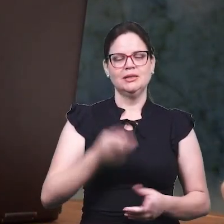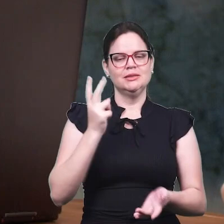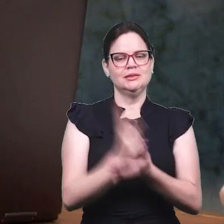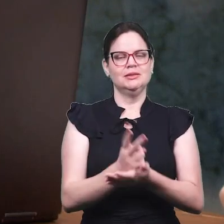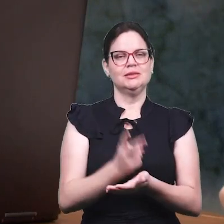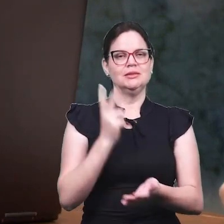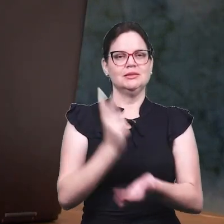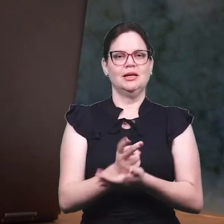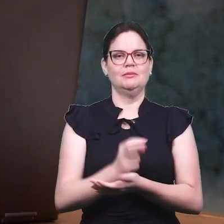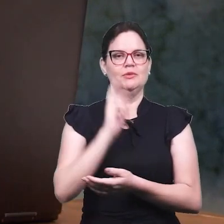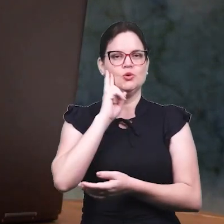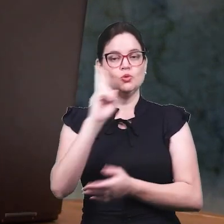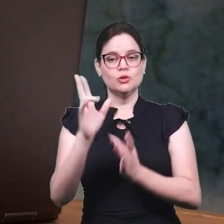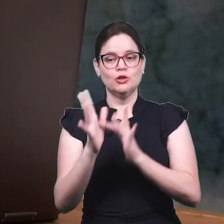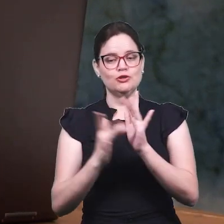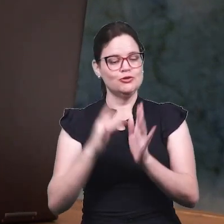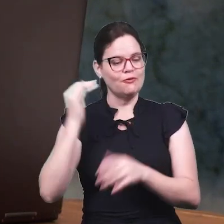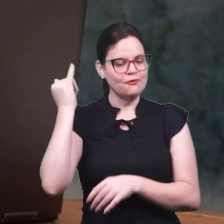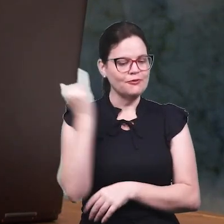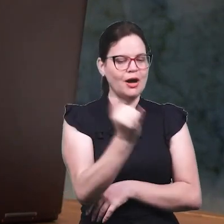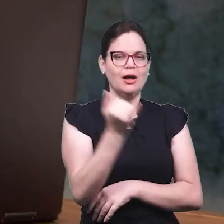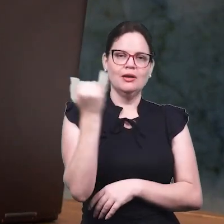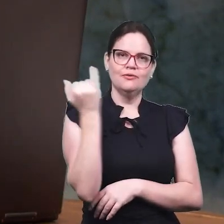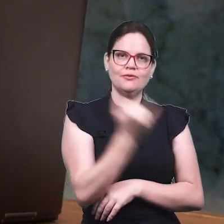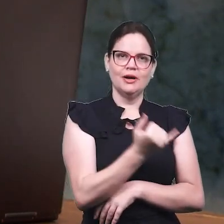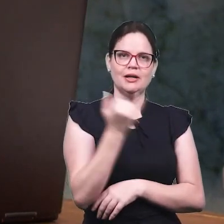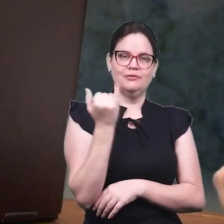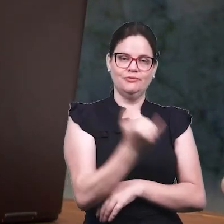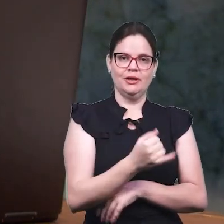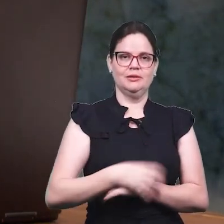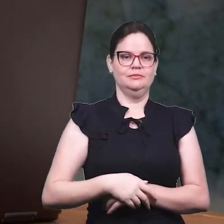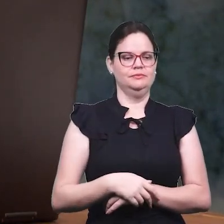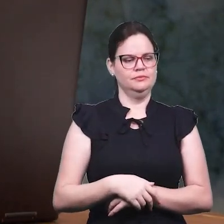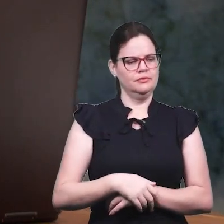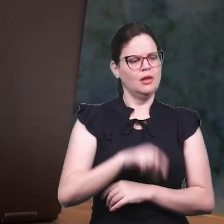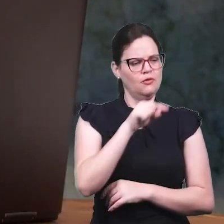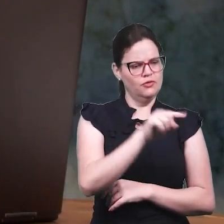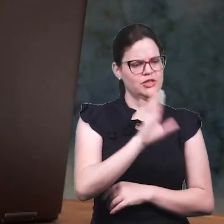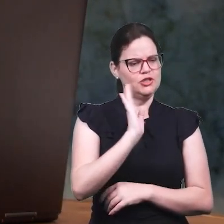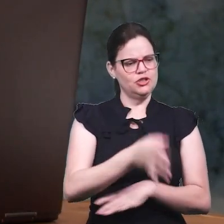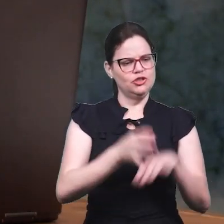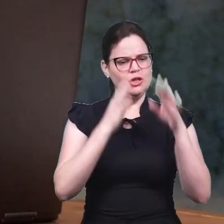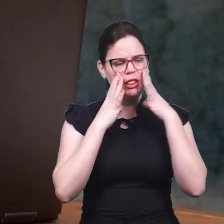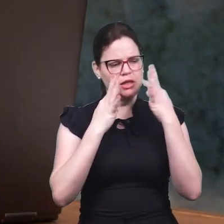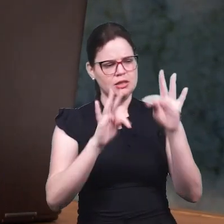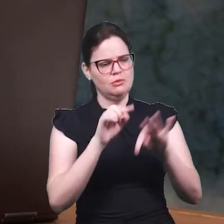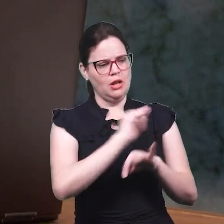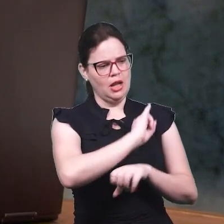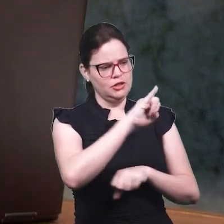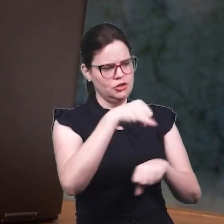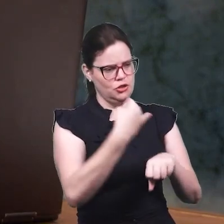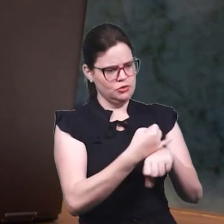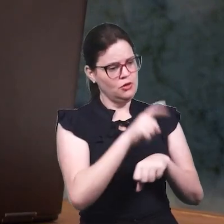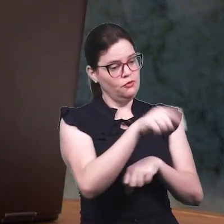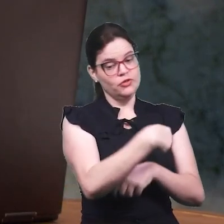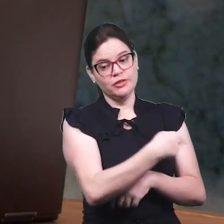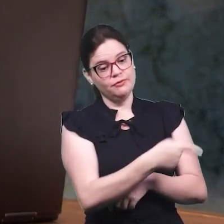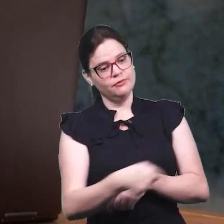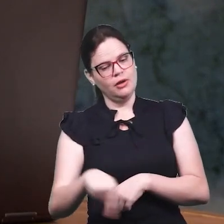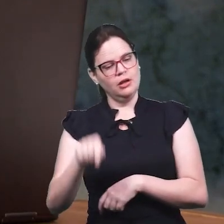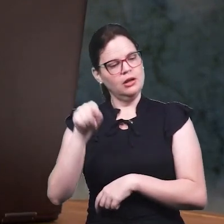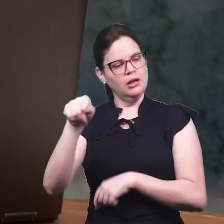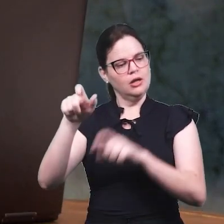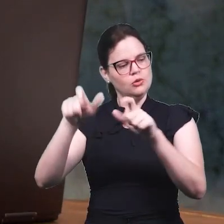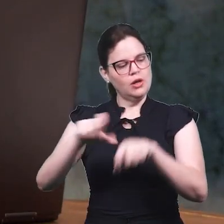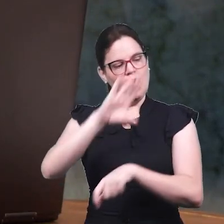Senhor Jesus chega, fala com ele. Assim como testificaste de mim em Jerusalém, importa